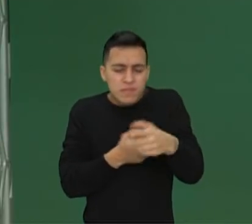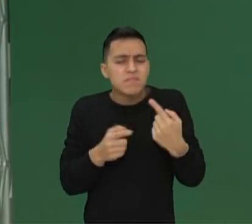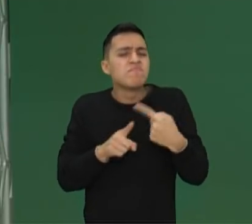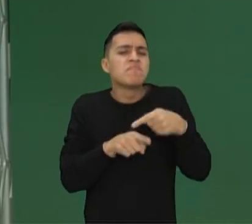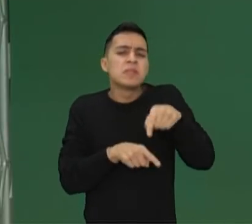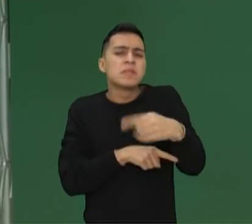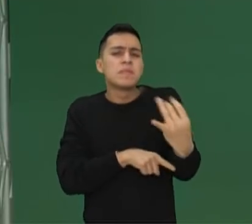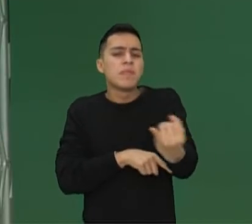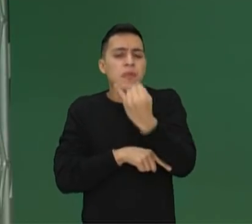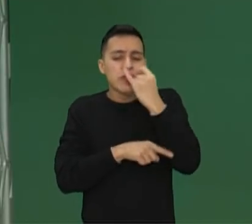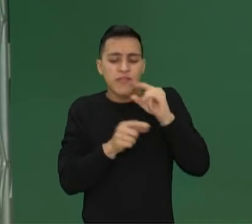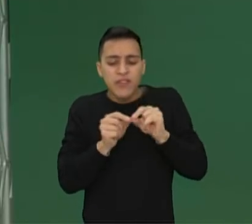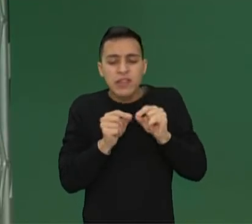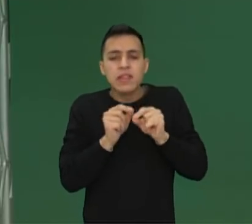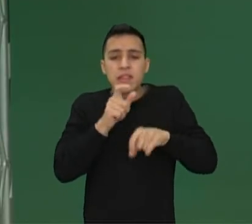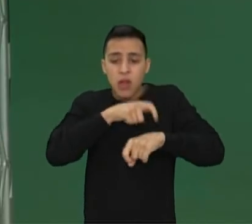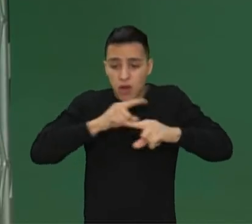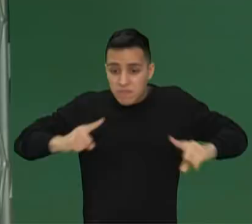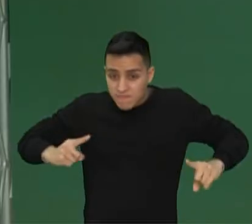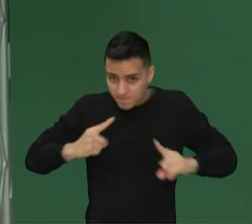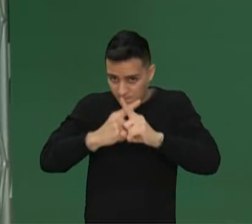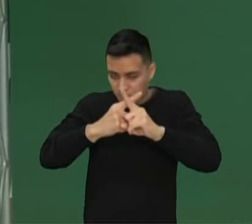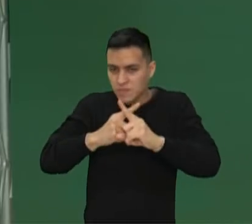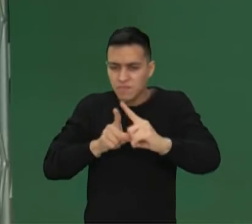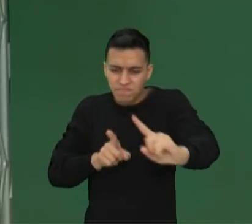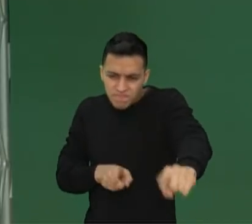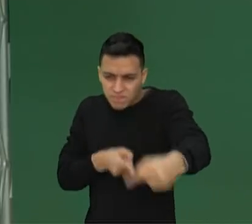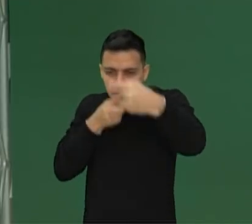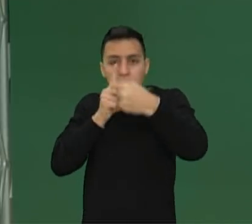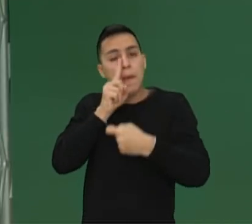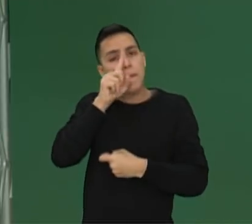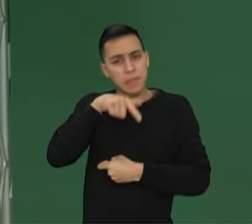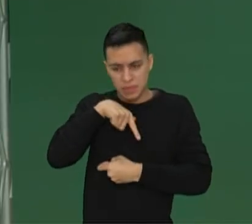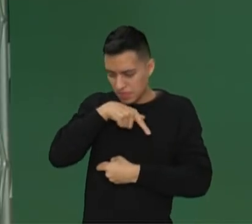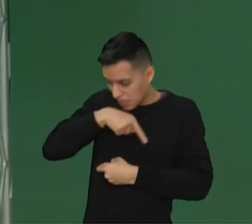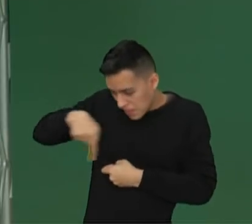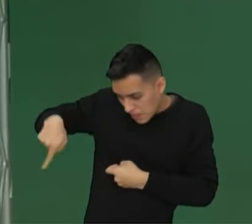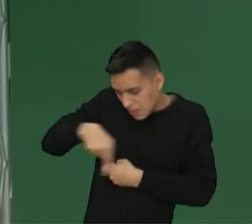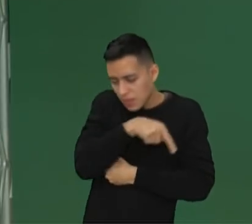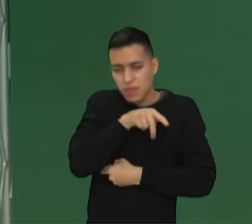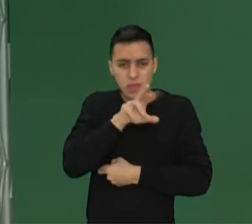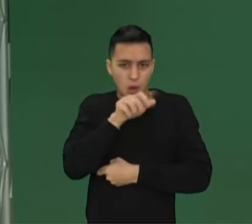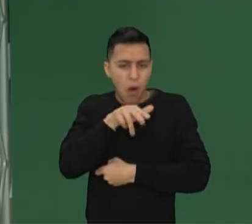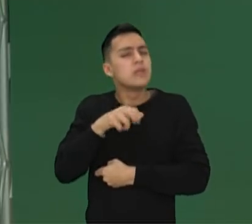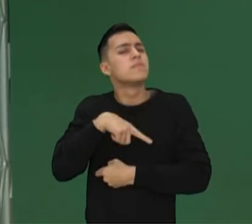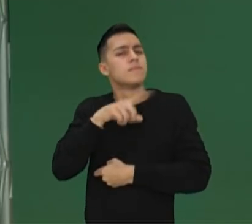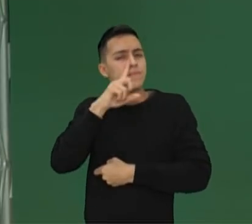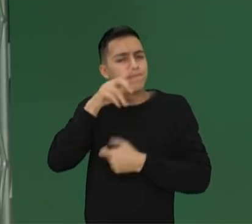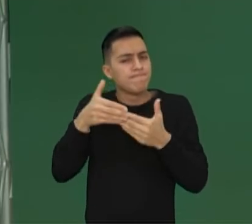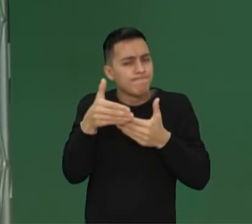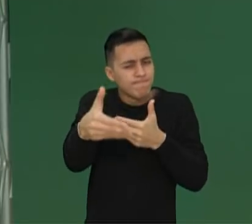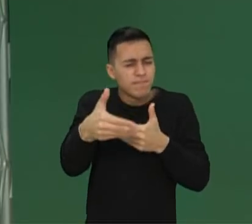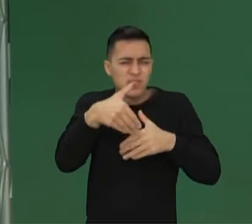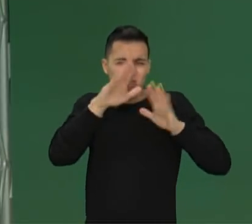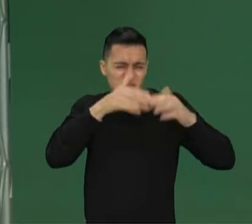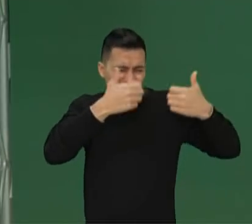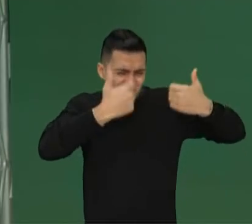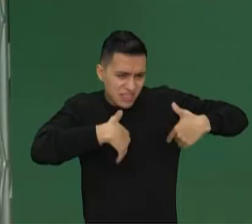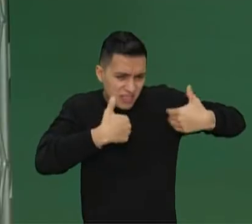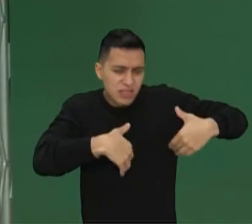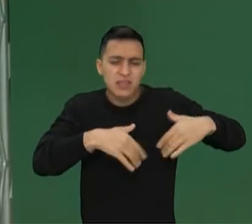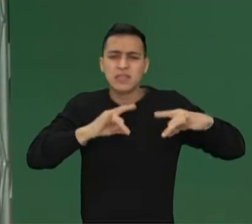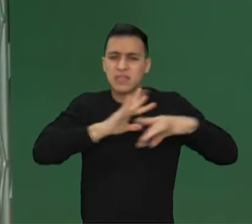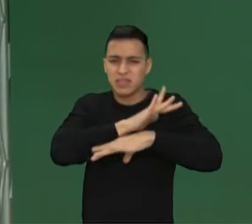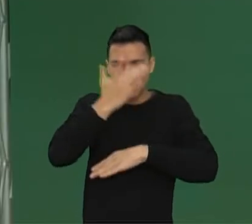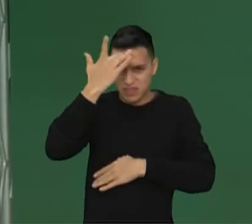importante ser feito numa partida, né? O risco que corremos também ao fazer um rock. Então a gente conversou bastante sobre o rock, ela ficou bem